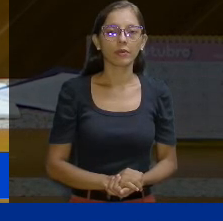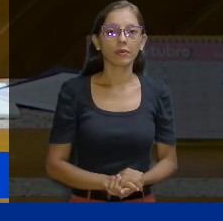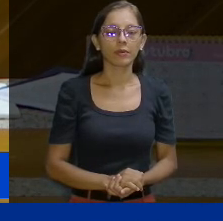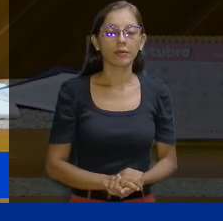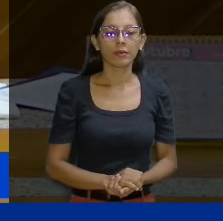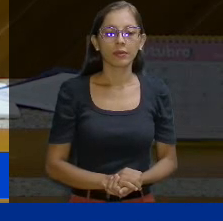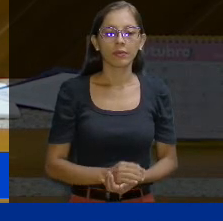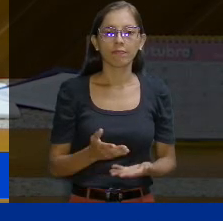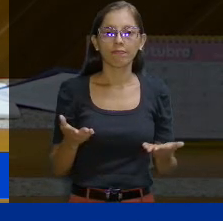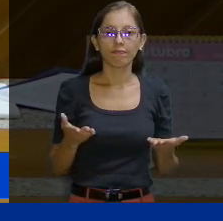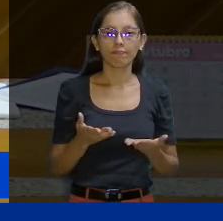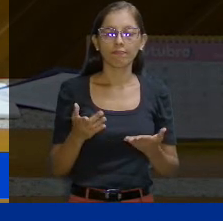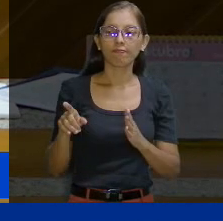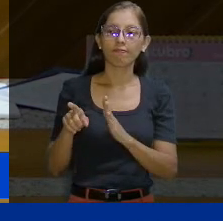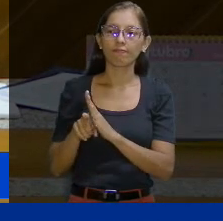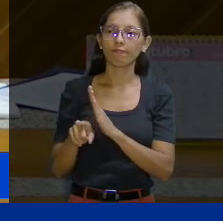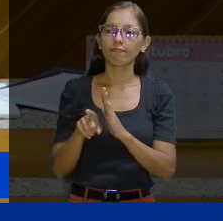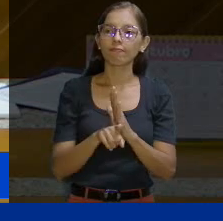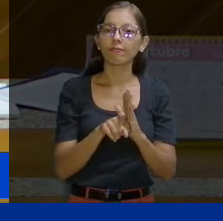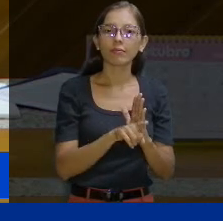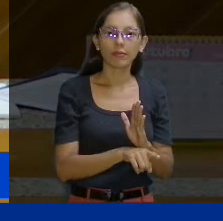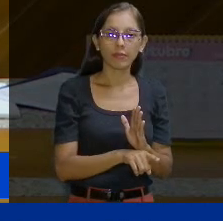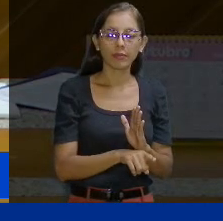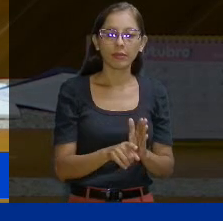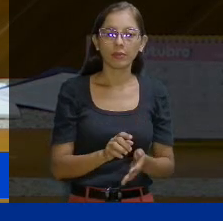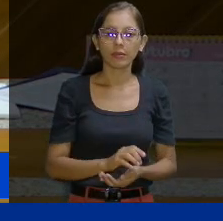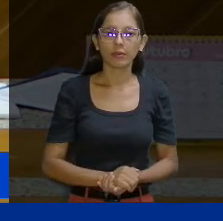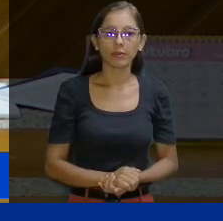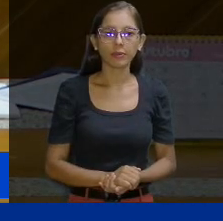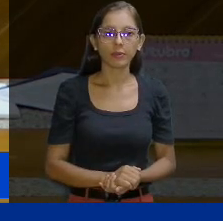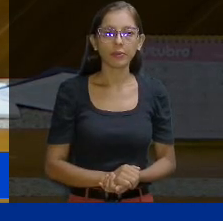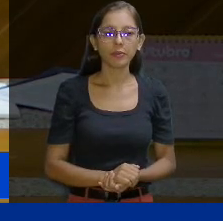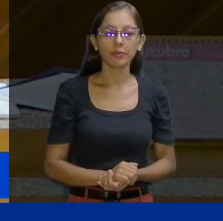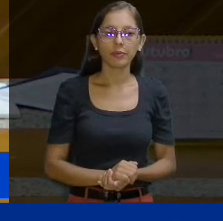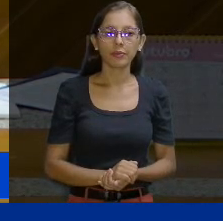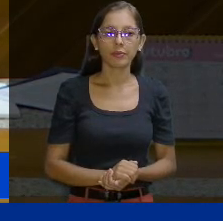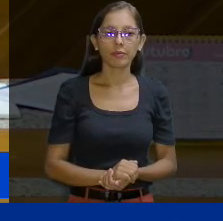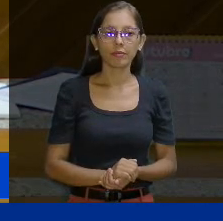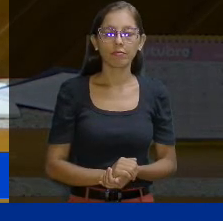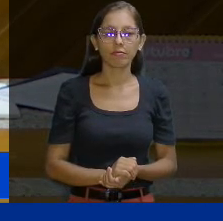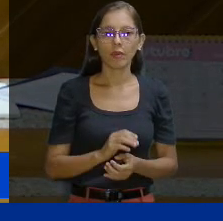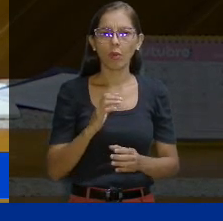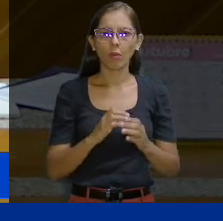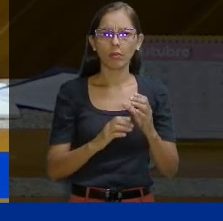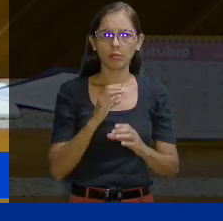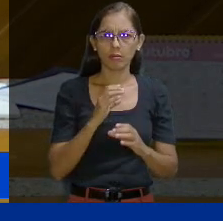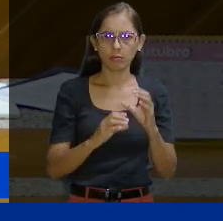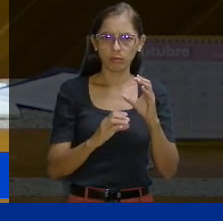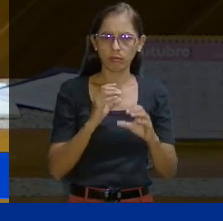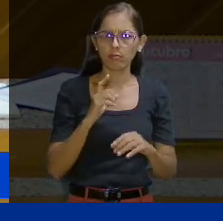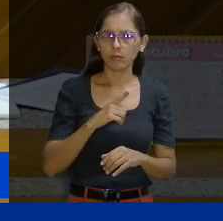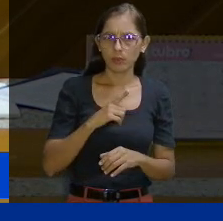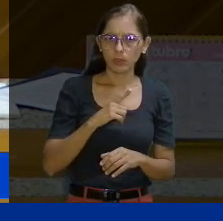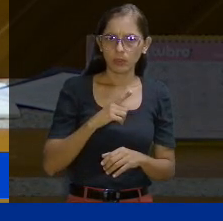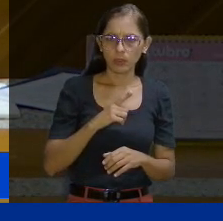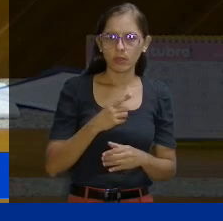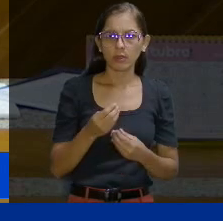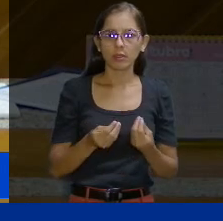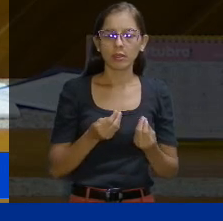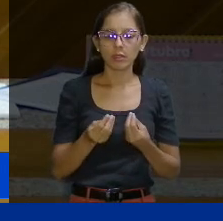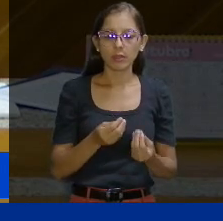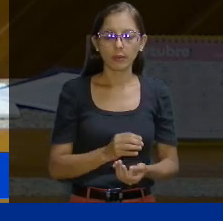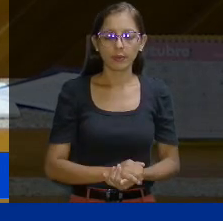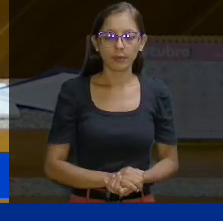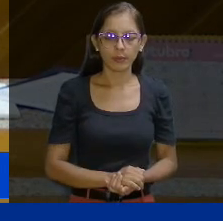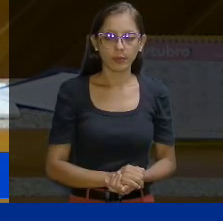Eu pergunto aos eminentes pares e à comunicação, e parece-me que o juiz Carlos Torque tem uma proposição a